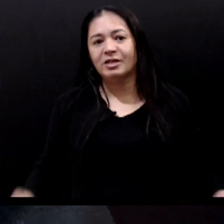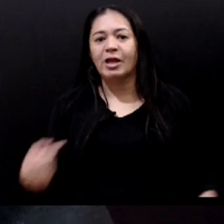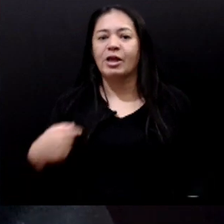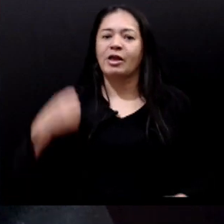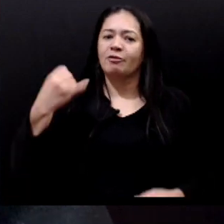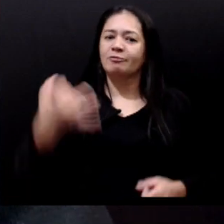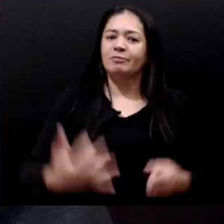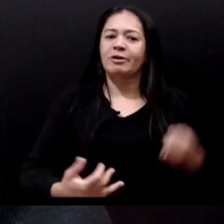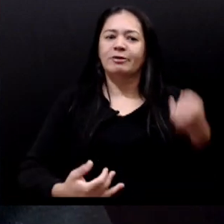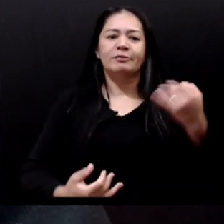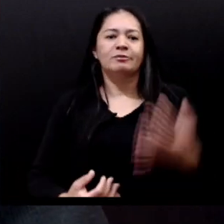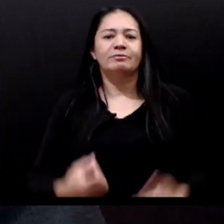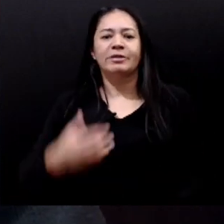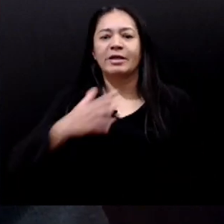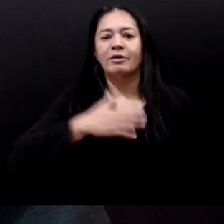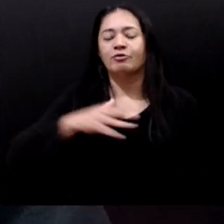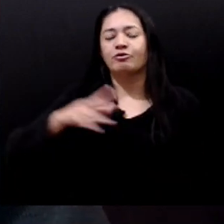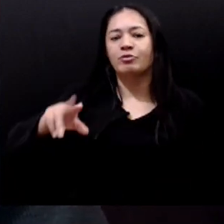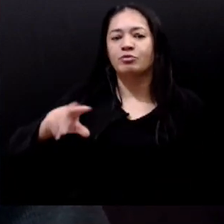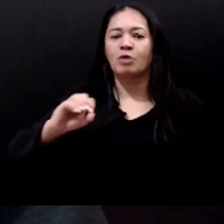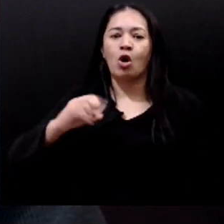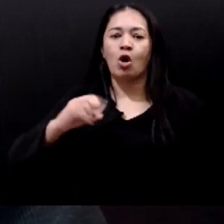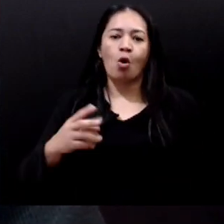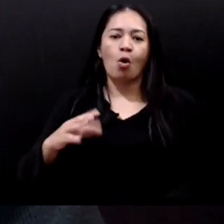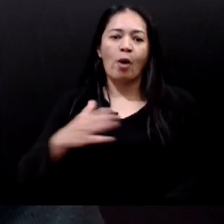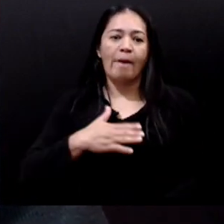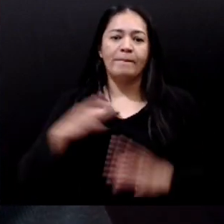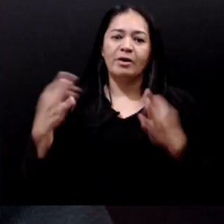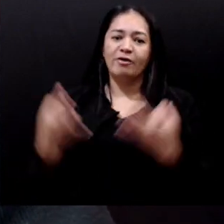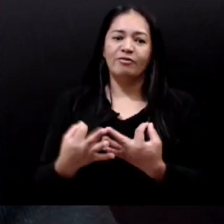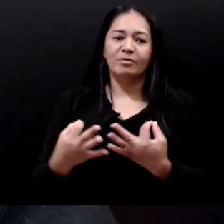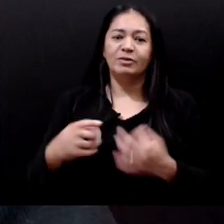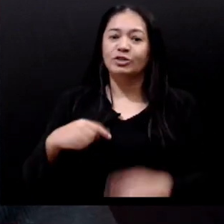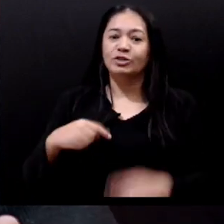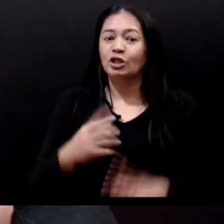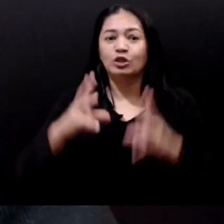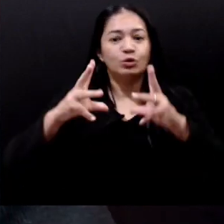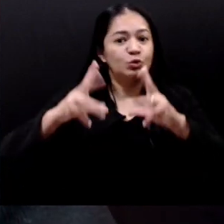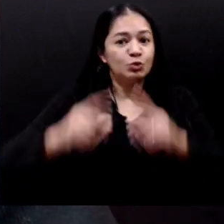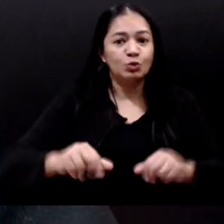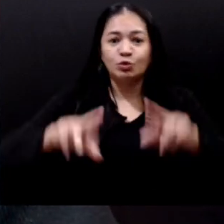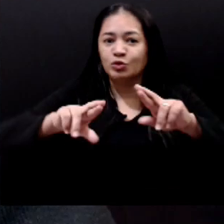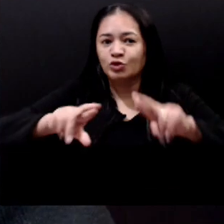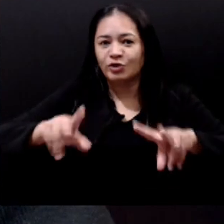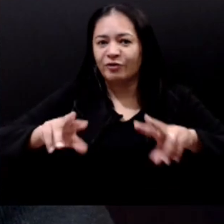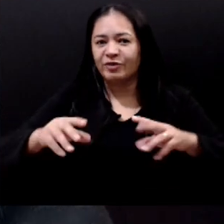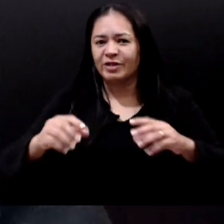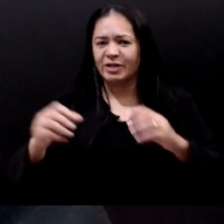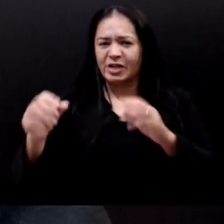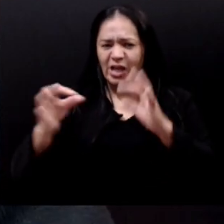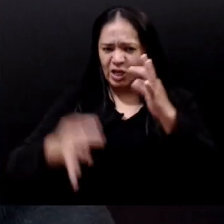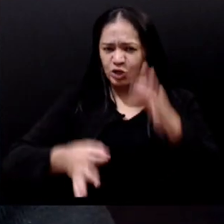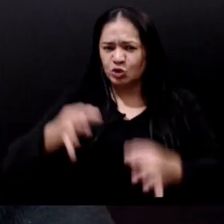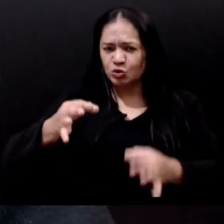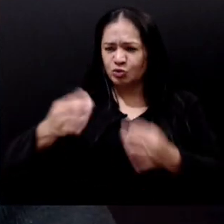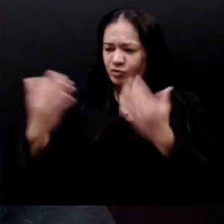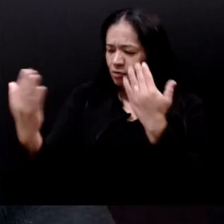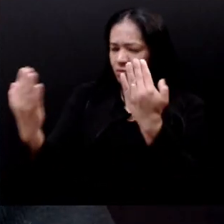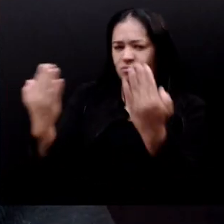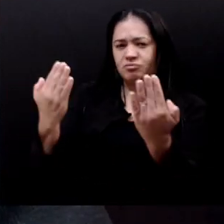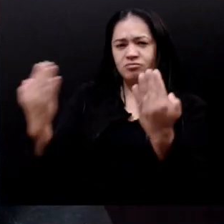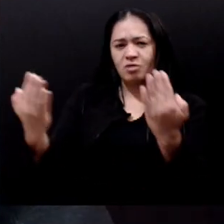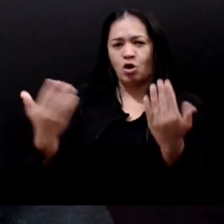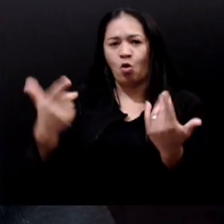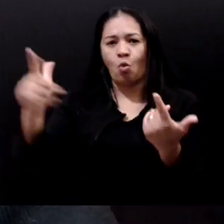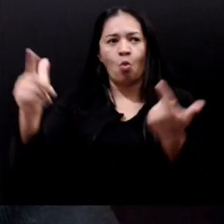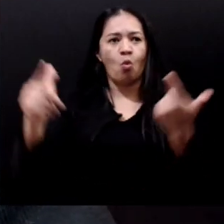sobre a minha própria família, ou os meus filhos, nós somos diferentes. Então, não é justo fazer uma outra comparação, né, de um outro que está na